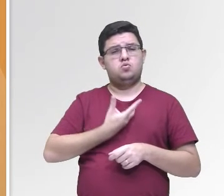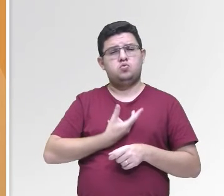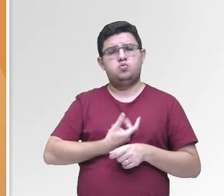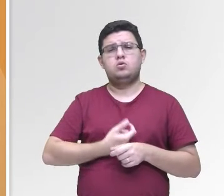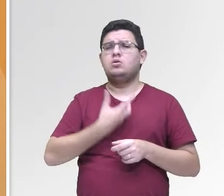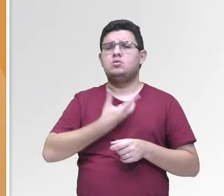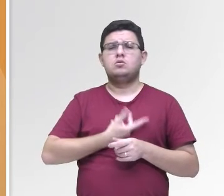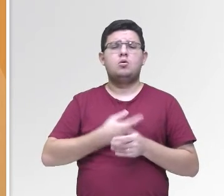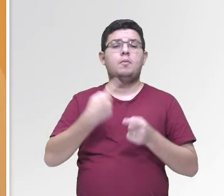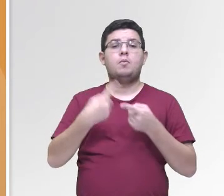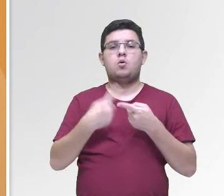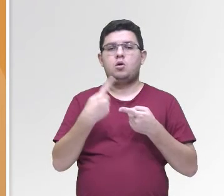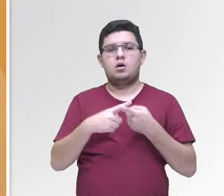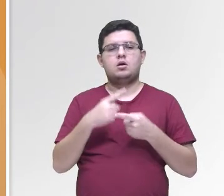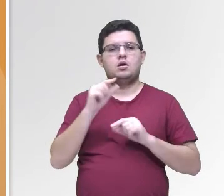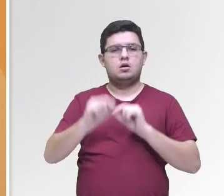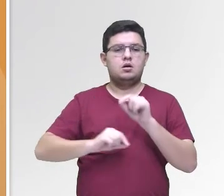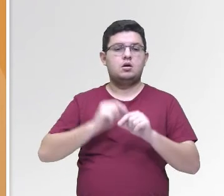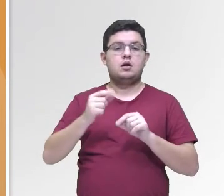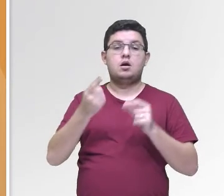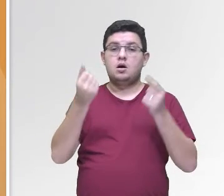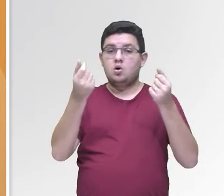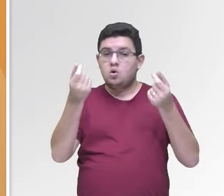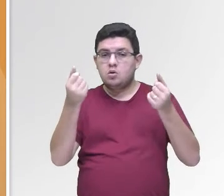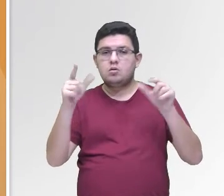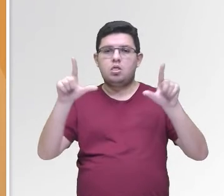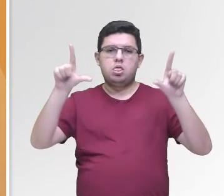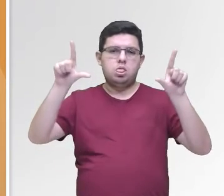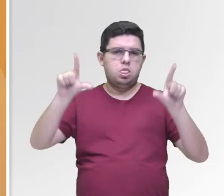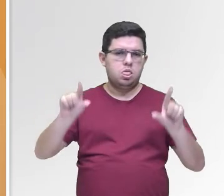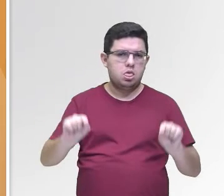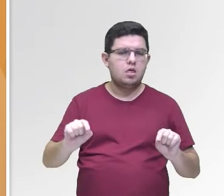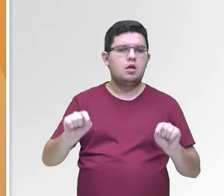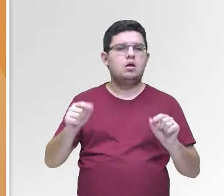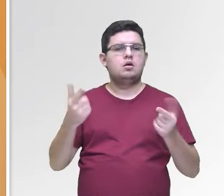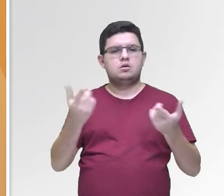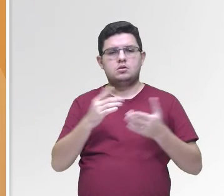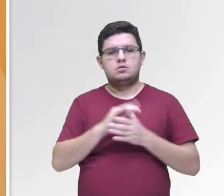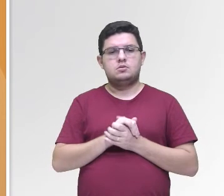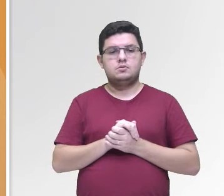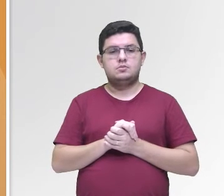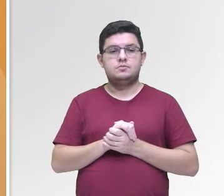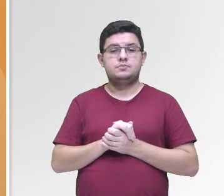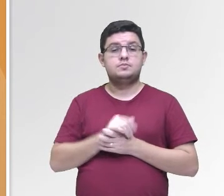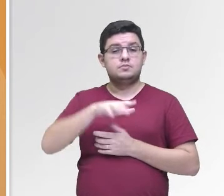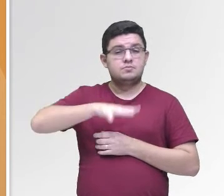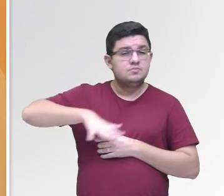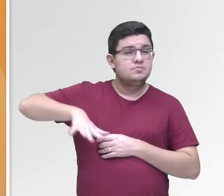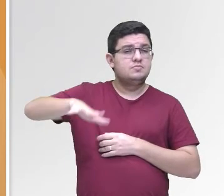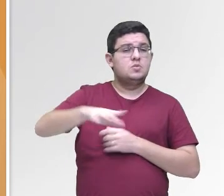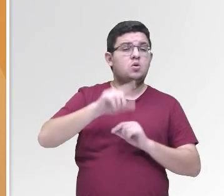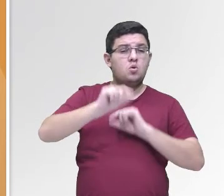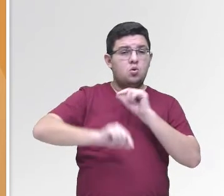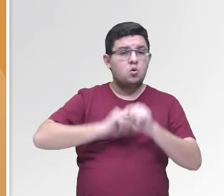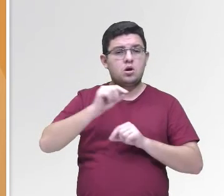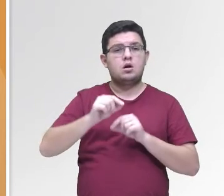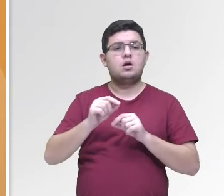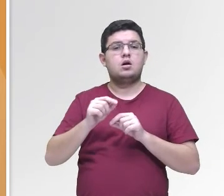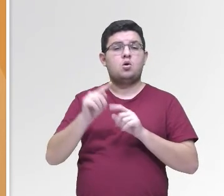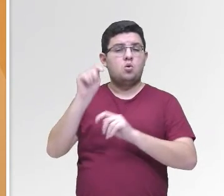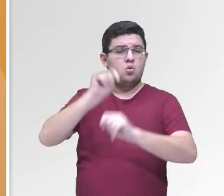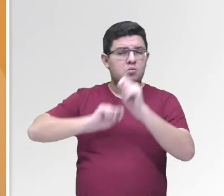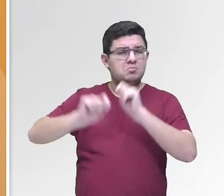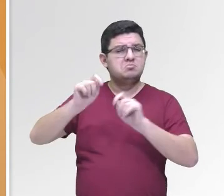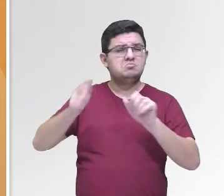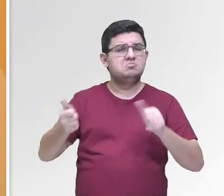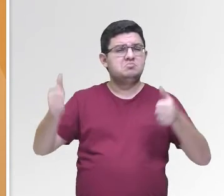depressão? Queda, tá? Queda na Bolsa de Valores. Isso abalou a economia mundial, tá? Então